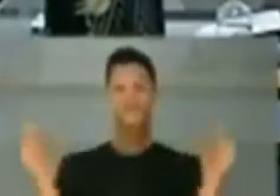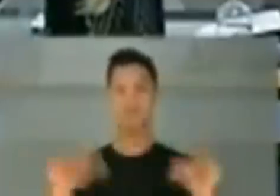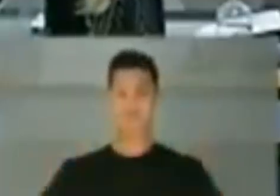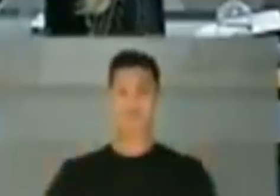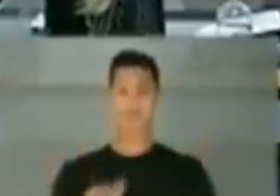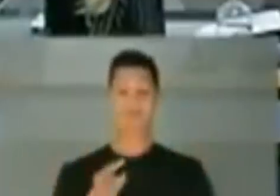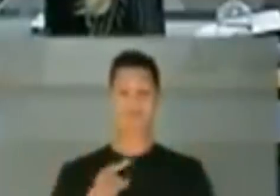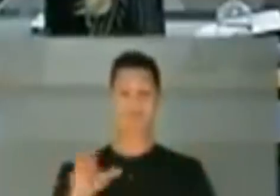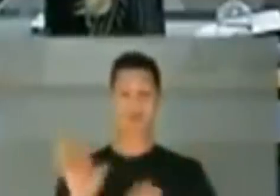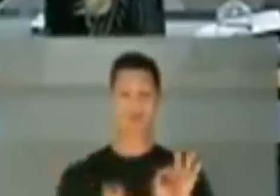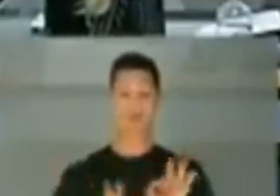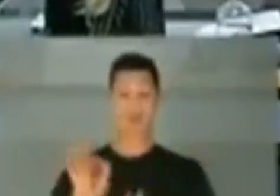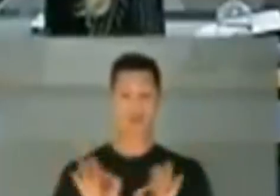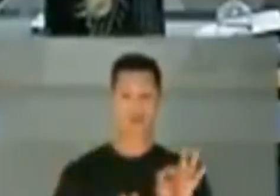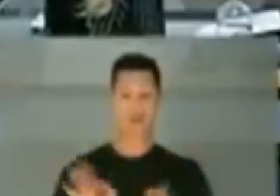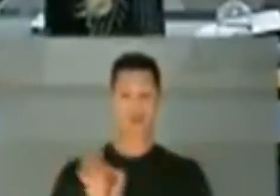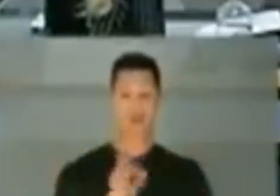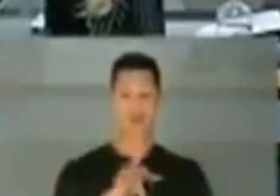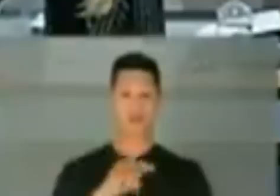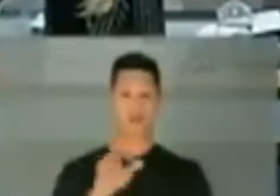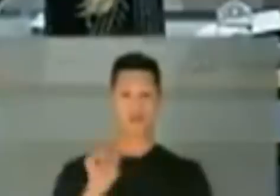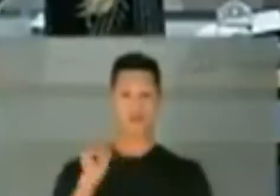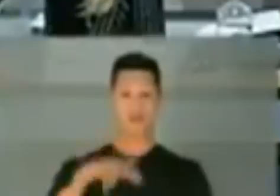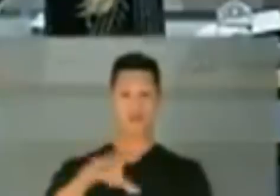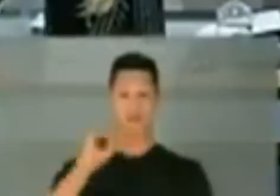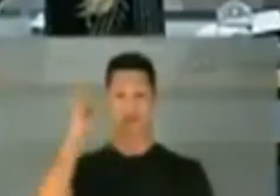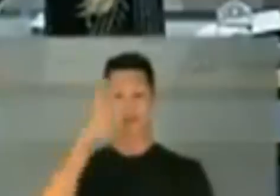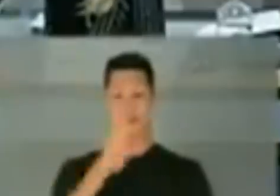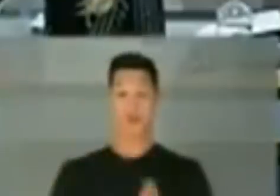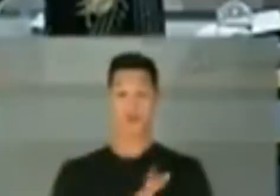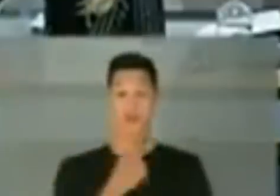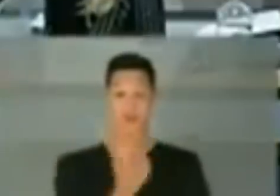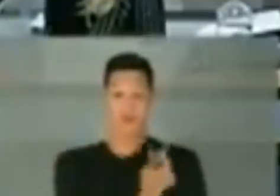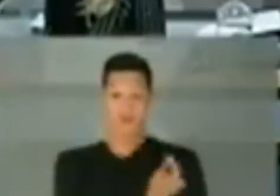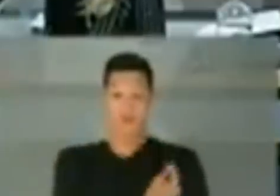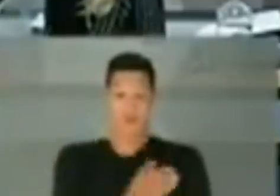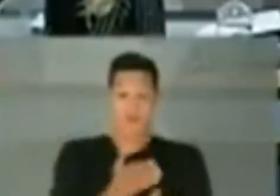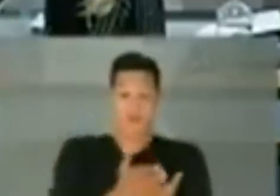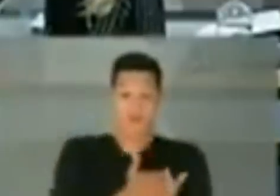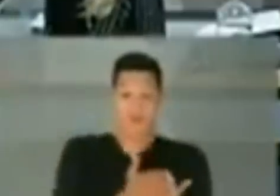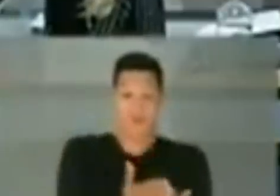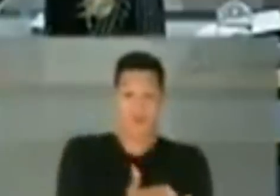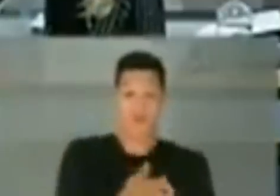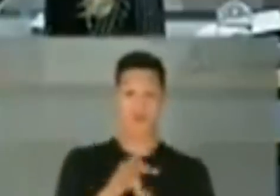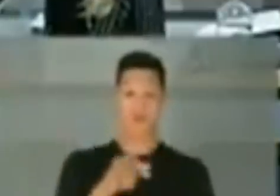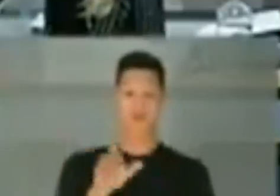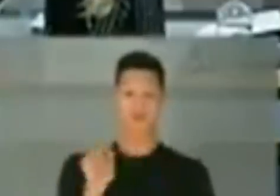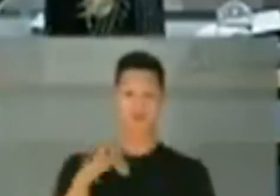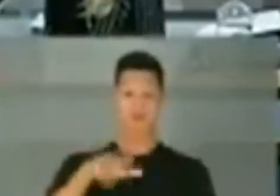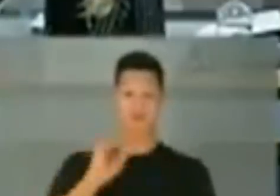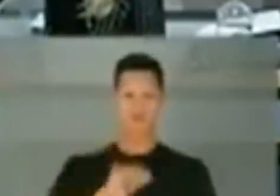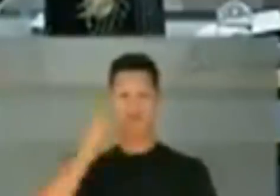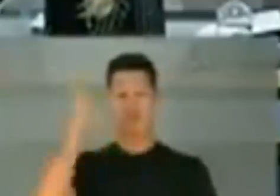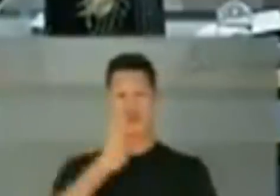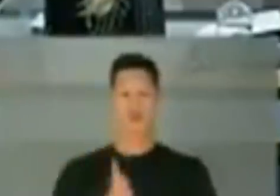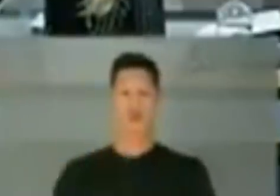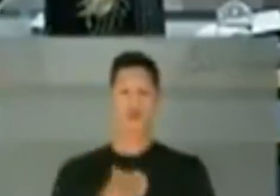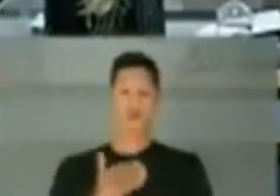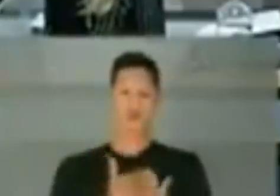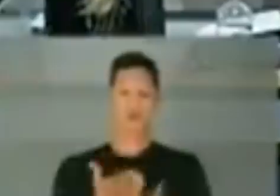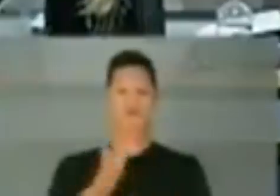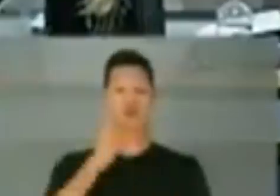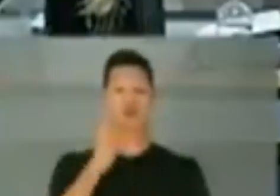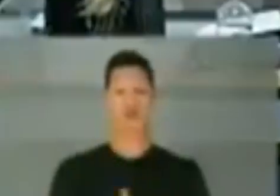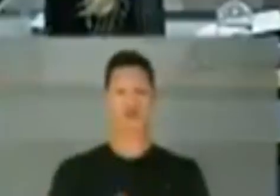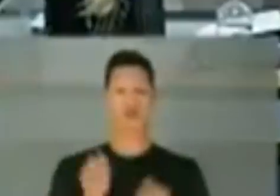mundial. Organizamos um plano nacional de vacinação. Iniciamos esse plano nacional de vacinação